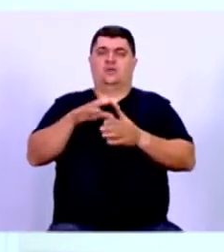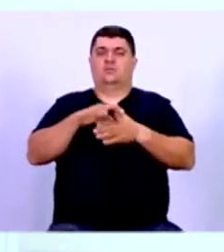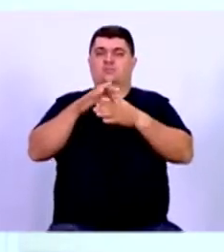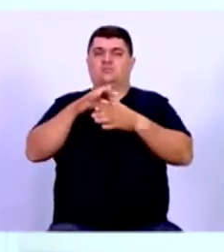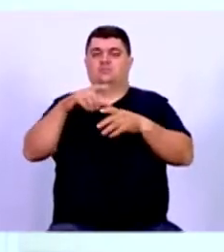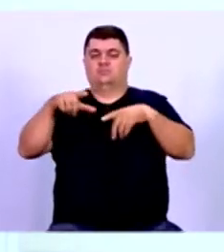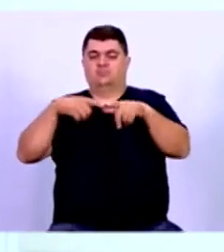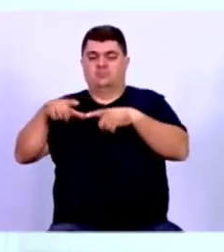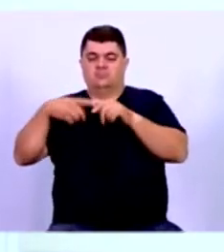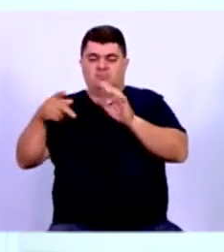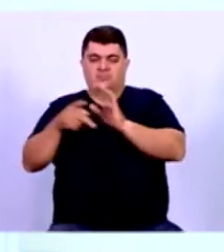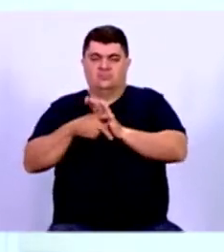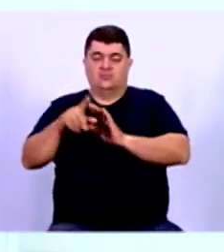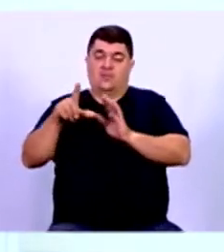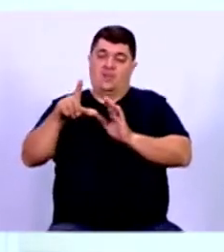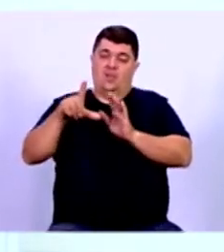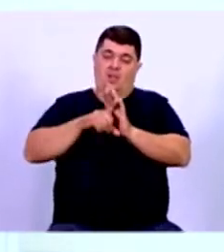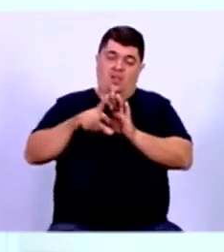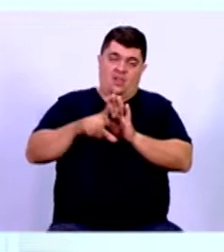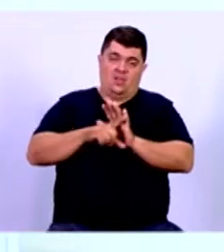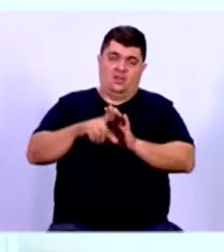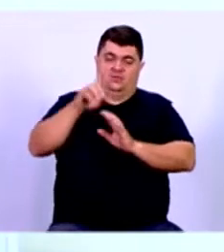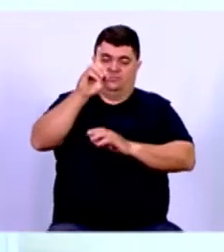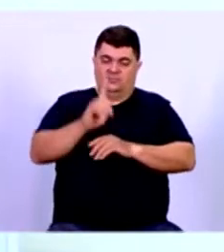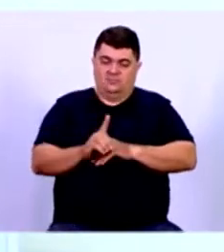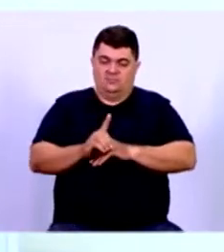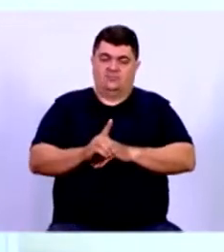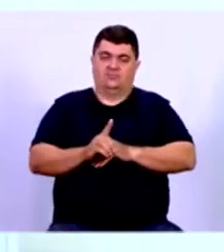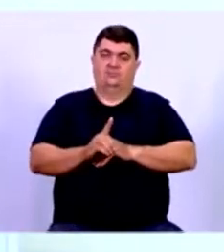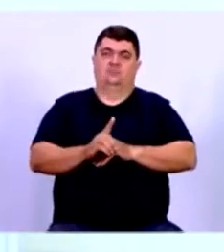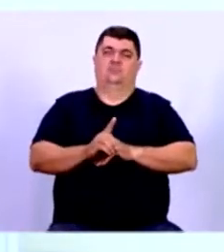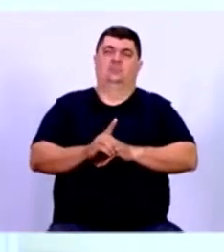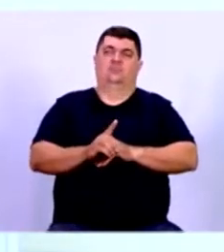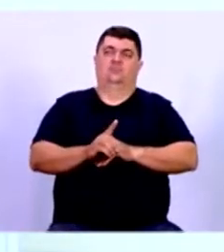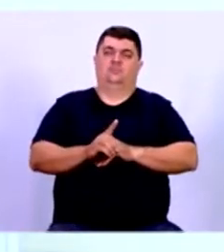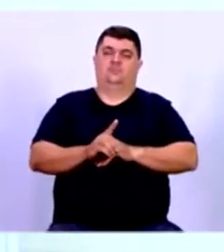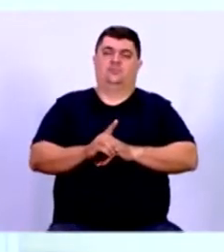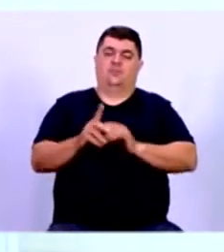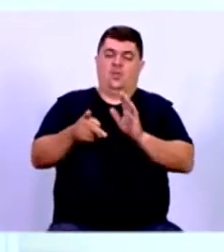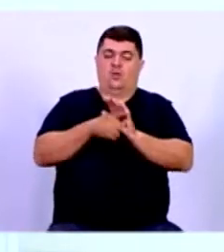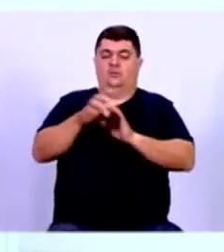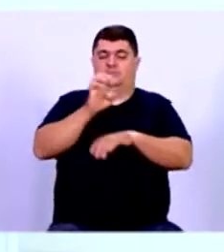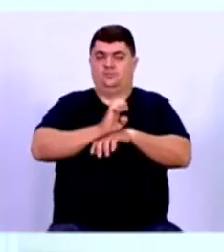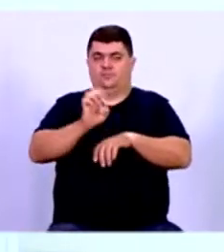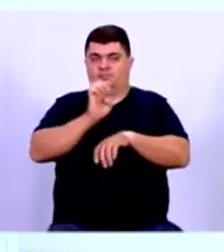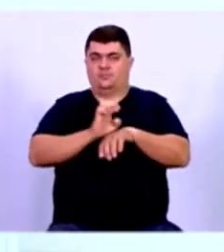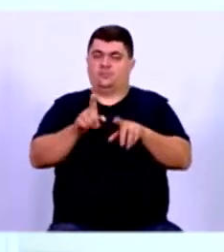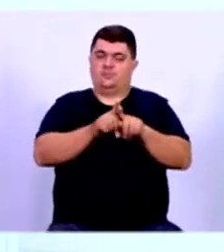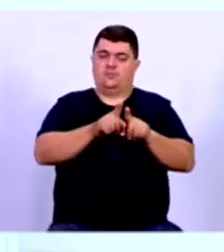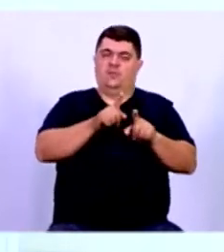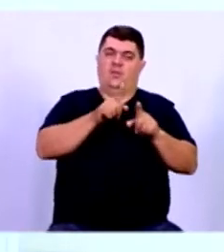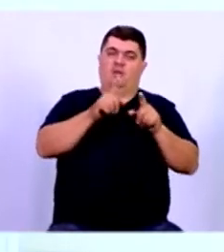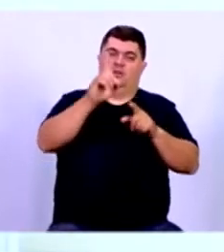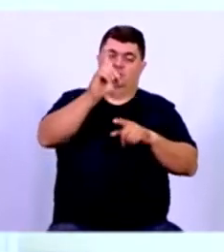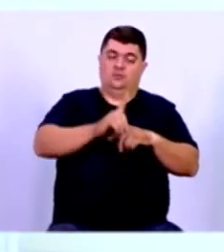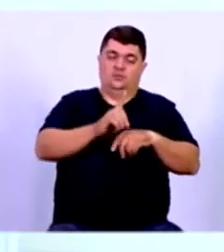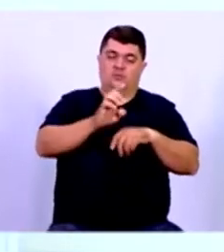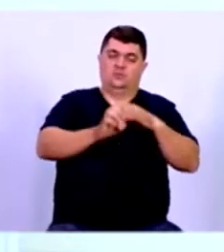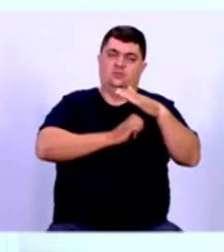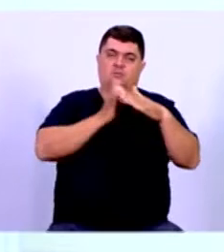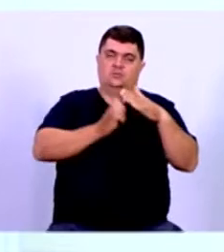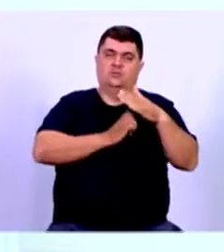questões trabalhistas, a questões de direitos do estagiário e a direitos da empresa. No